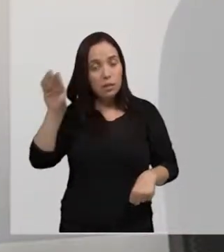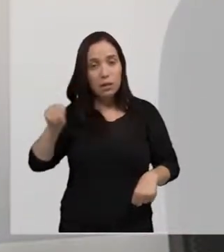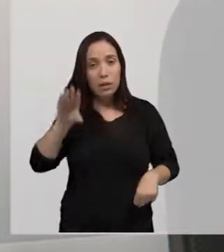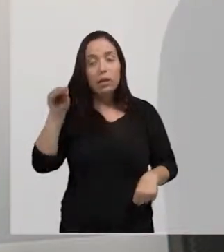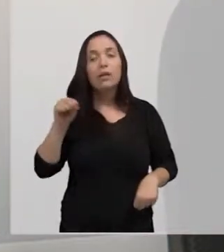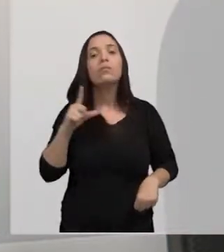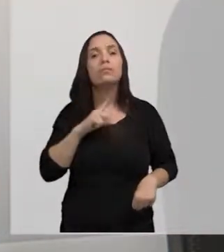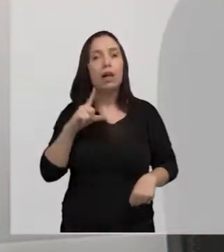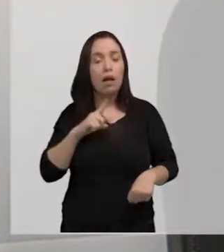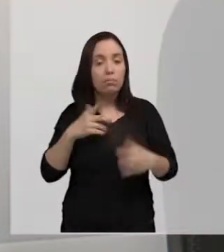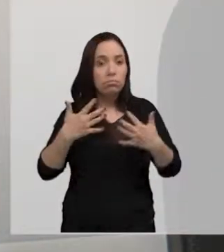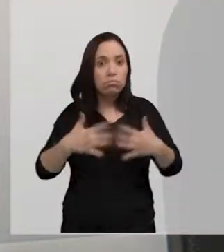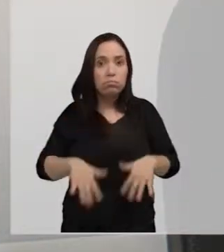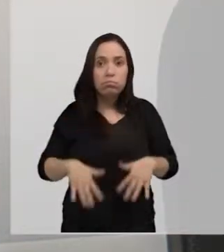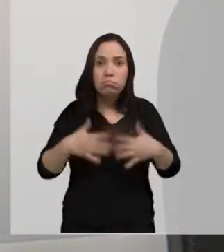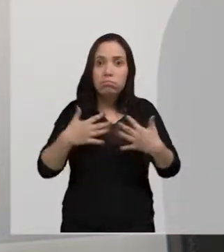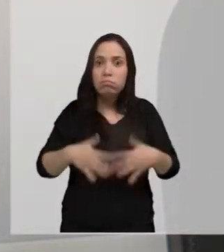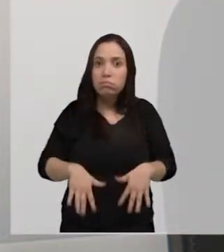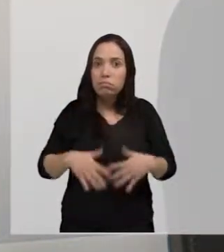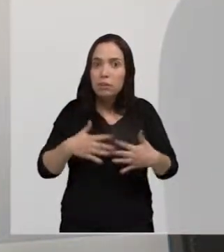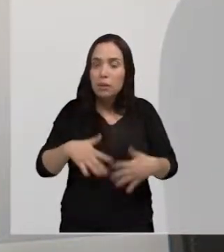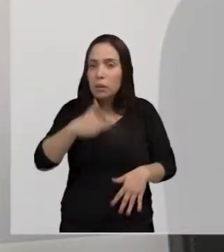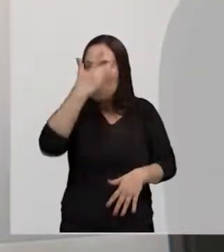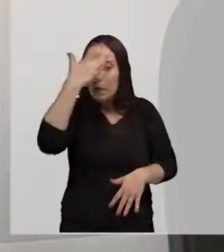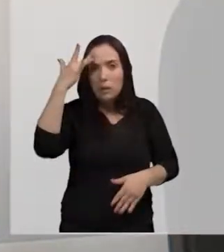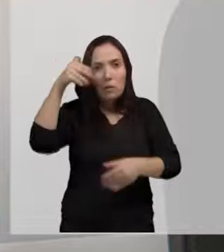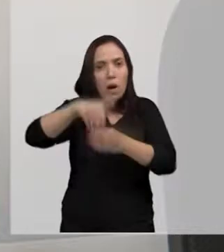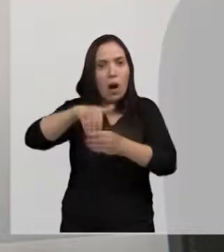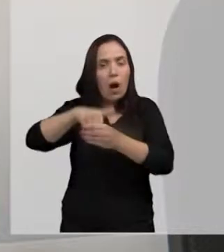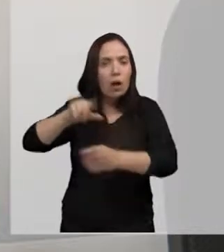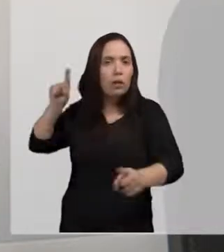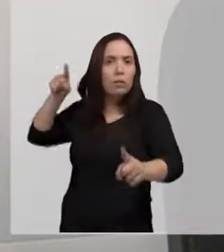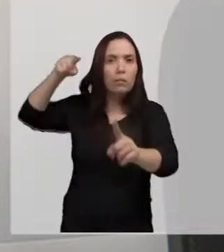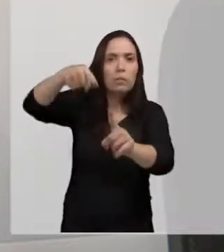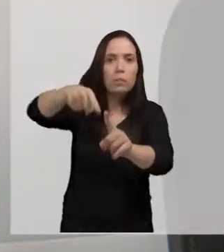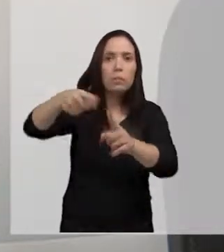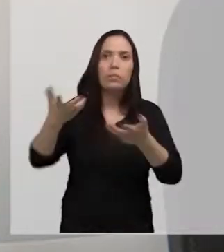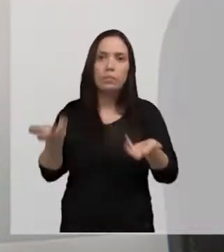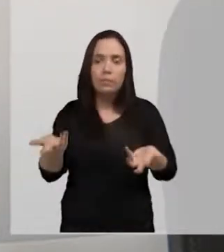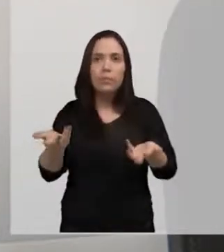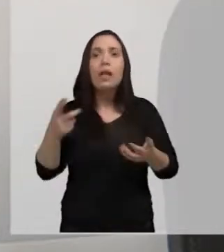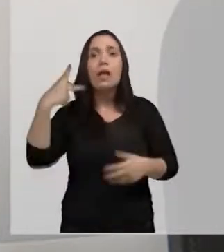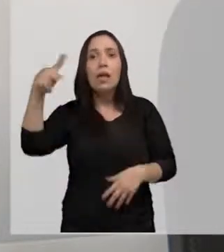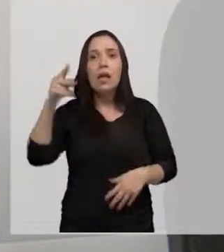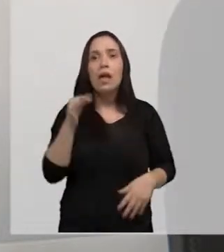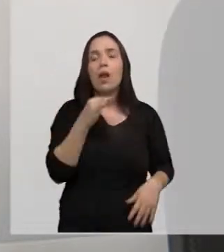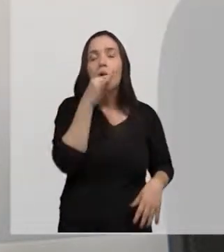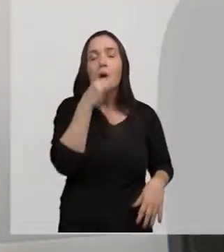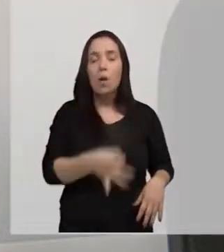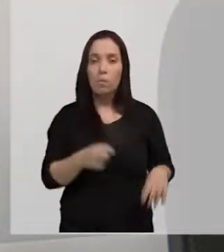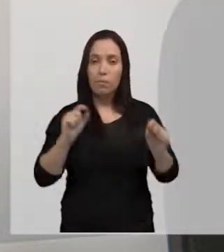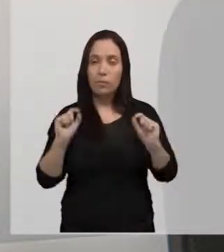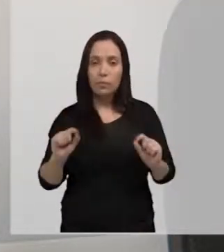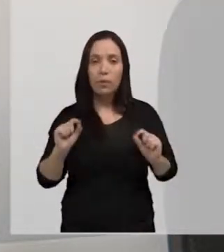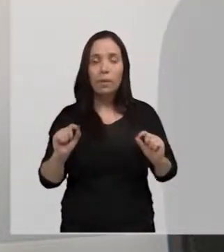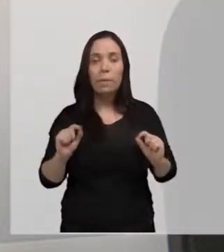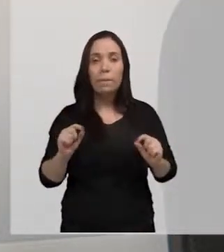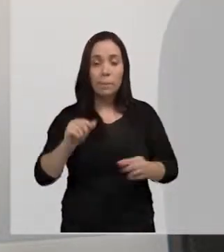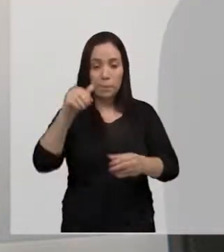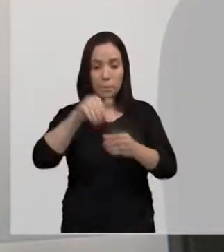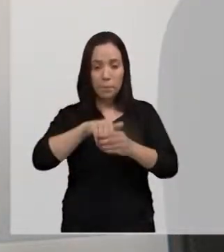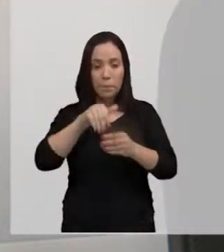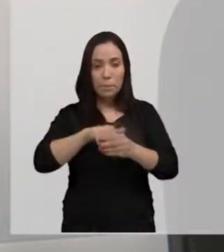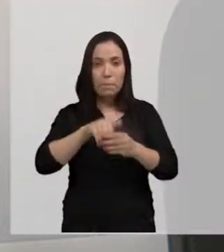uma força incrível. Então, o que acontece? Ele fez a avaliação, ele acha o seguinte: passado